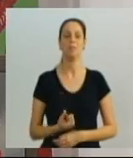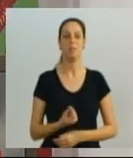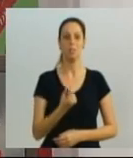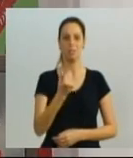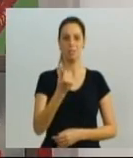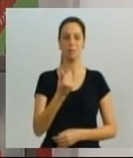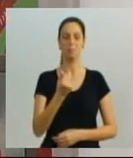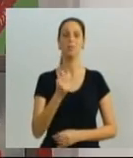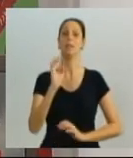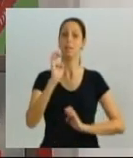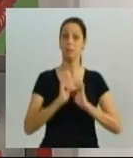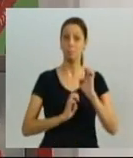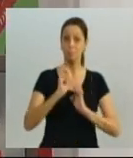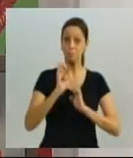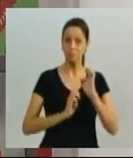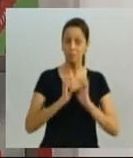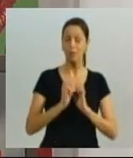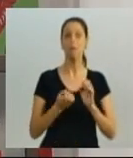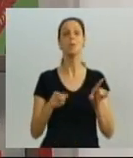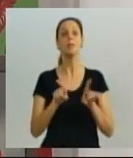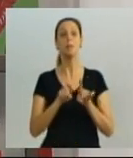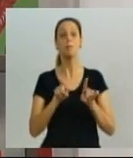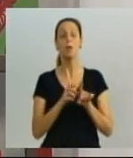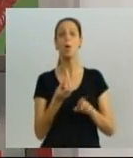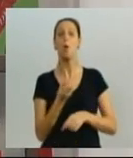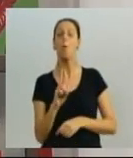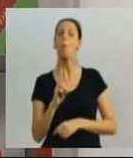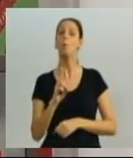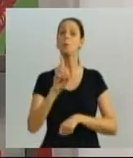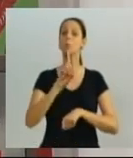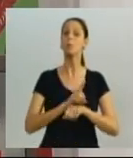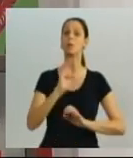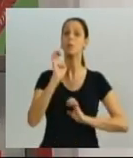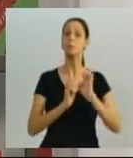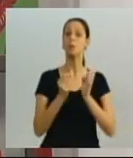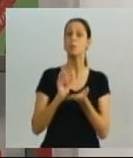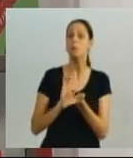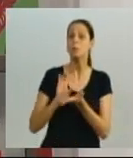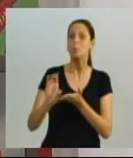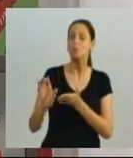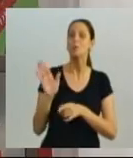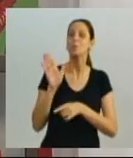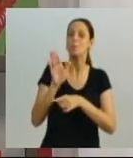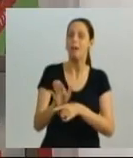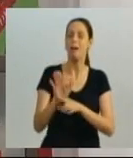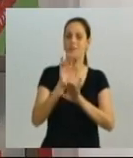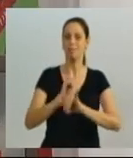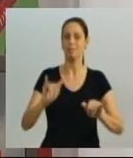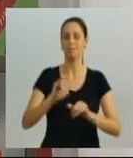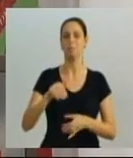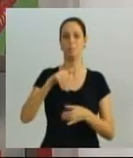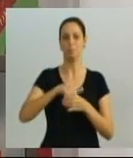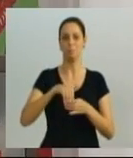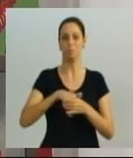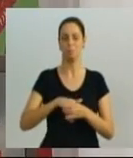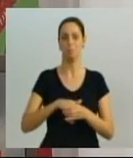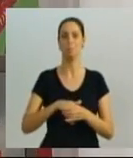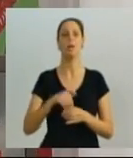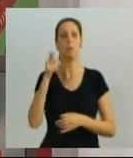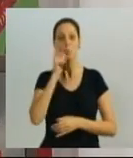Quem era empresário, e os empresários se elegiam e elegiam o próprio empresário para comandar a cidade de